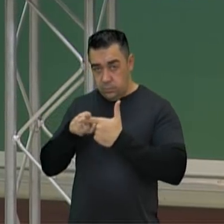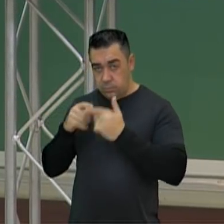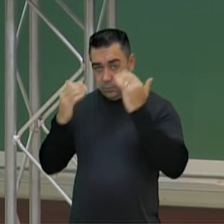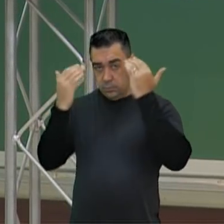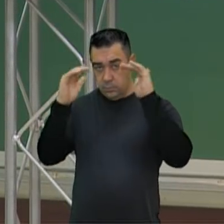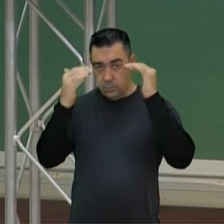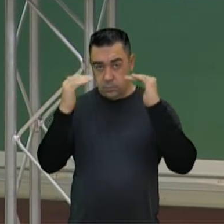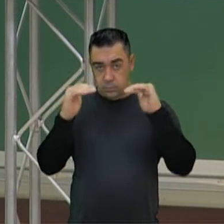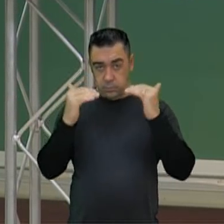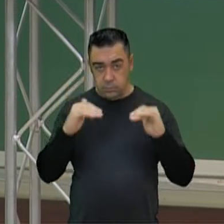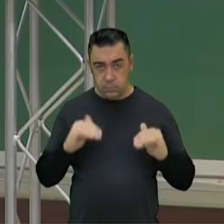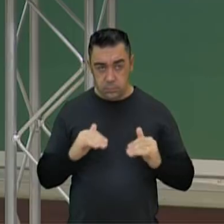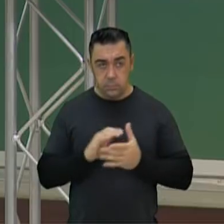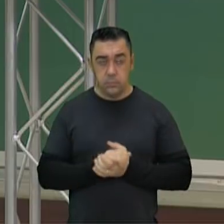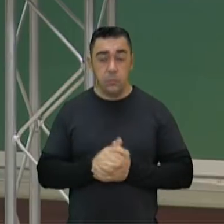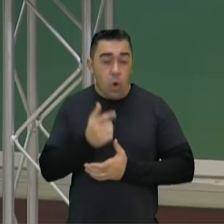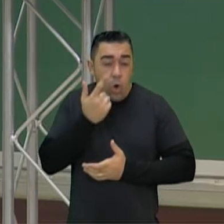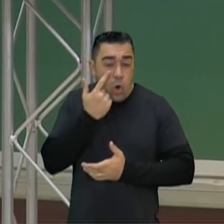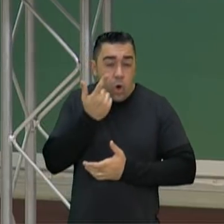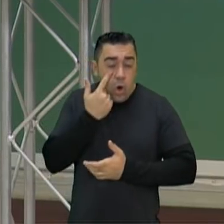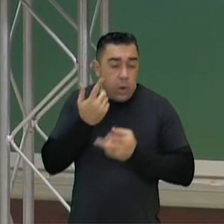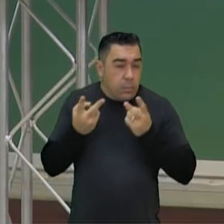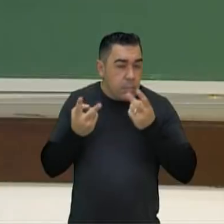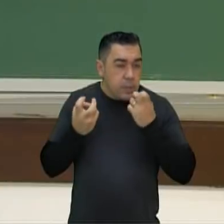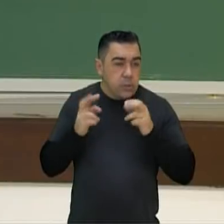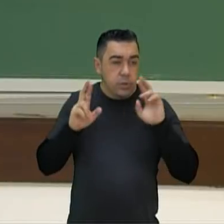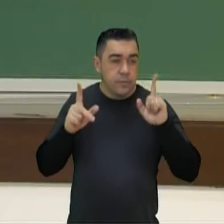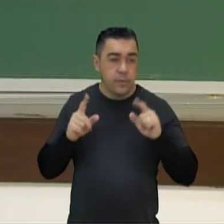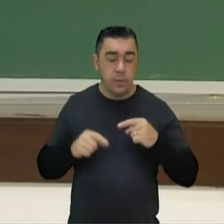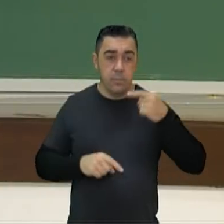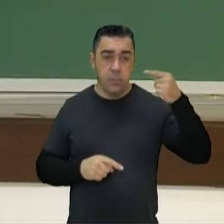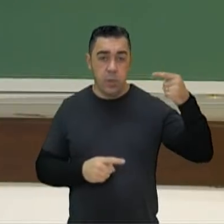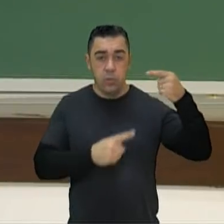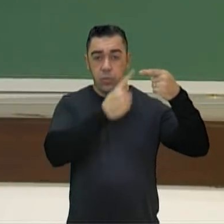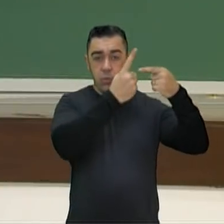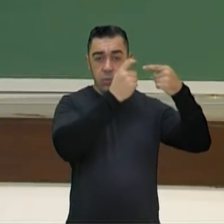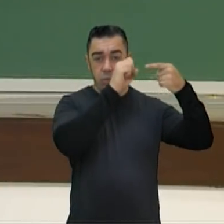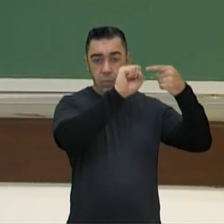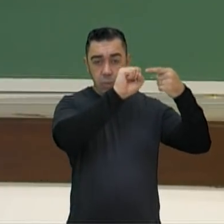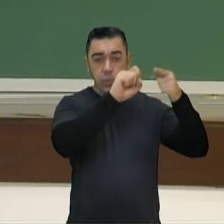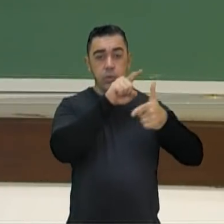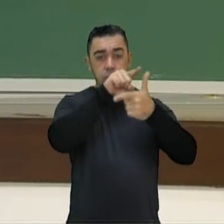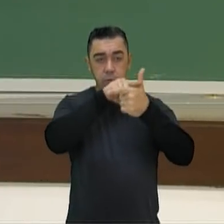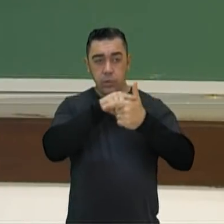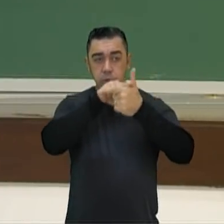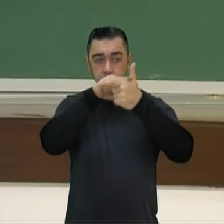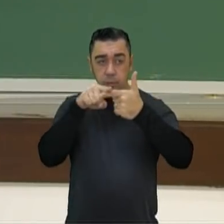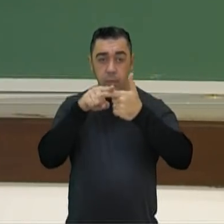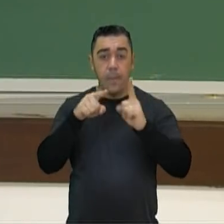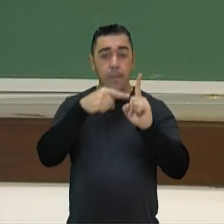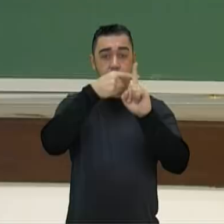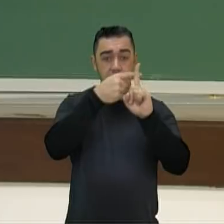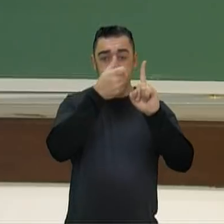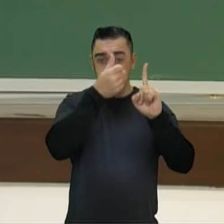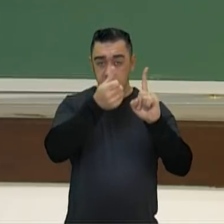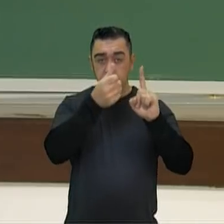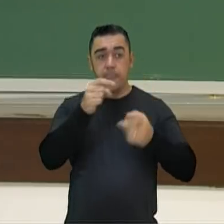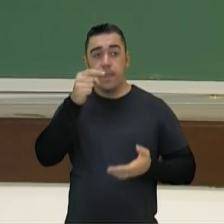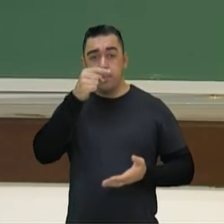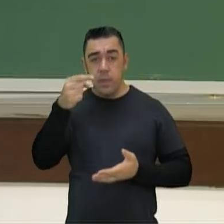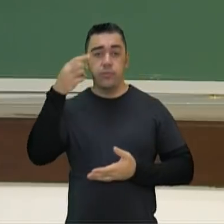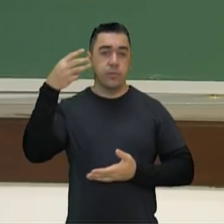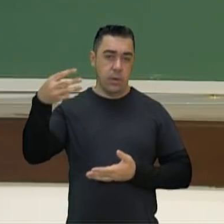abaixo. Veja, menos 18 dividido por mais 6 dá